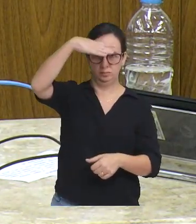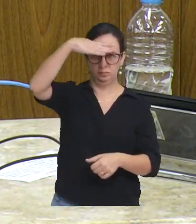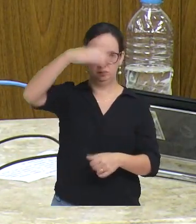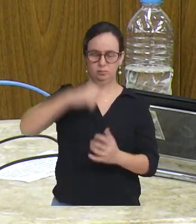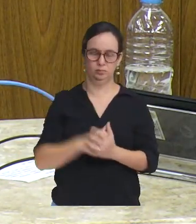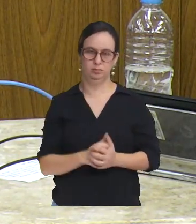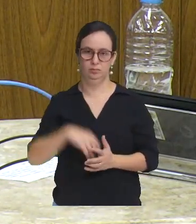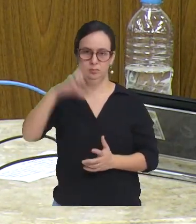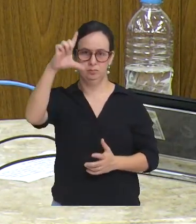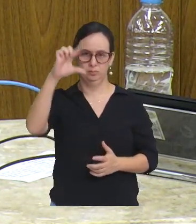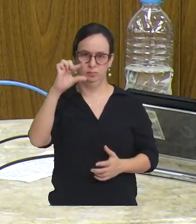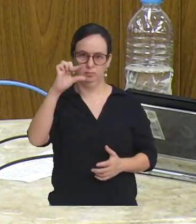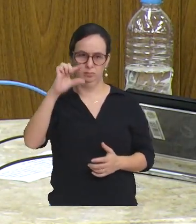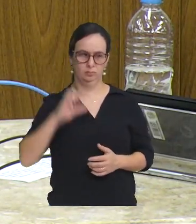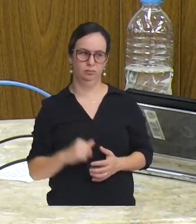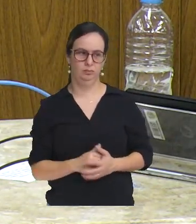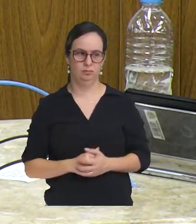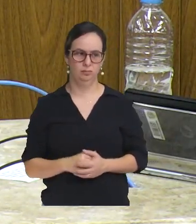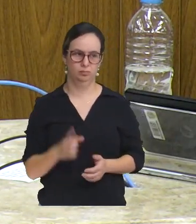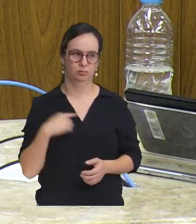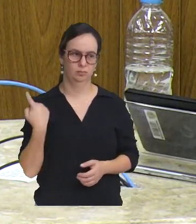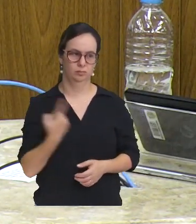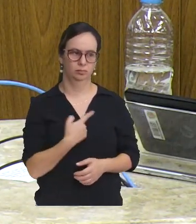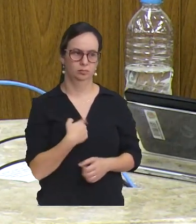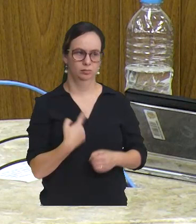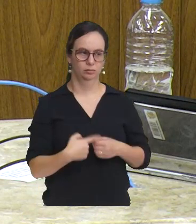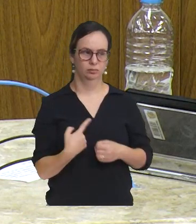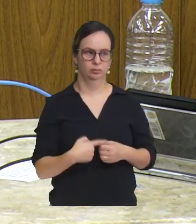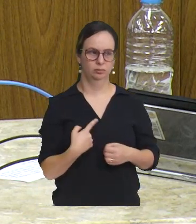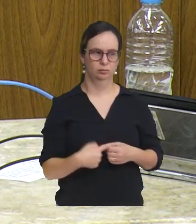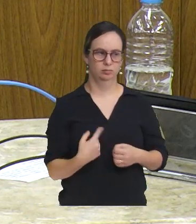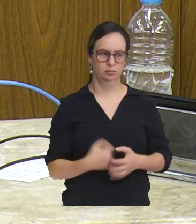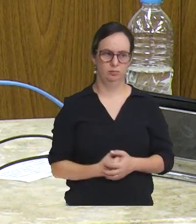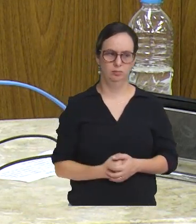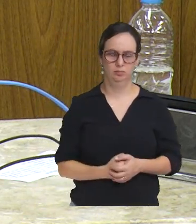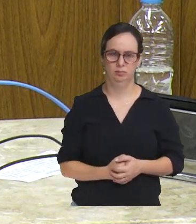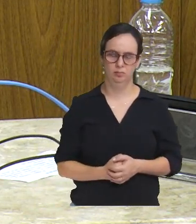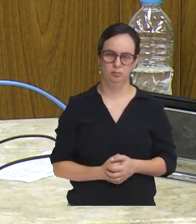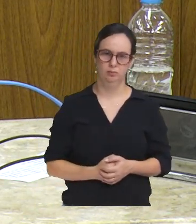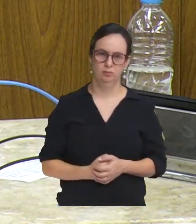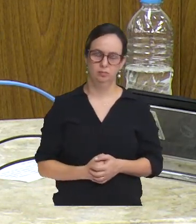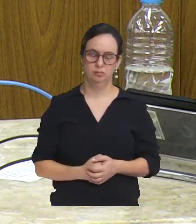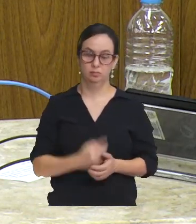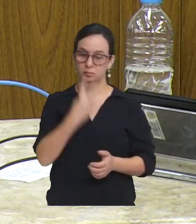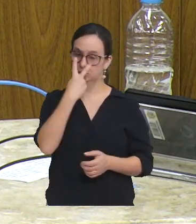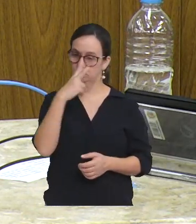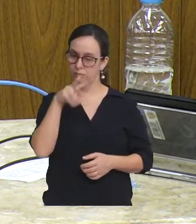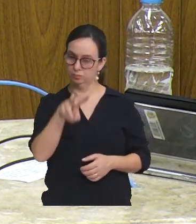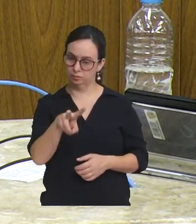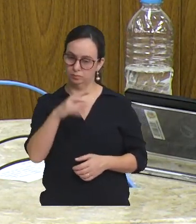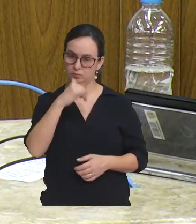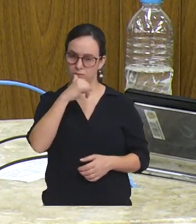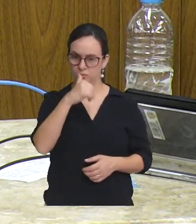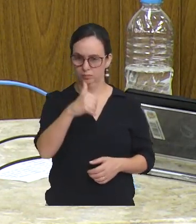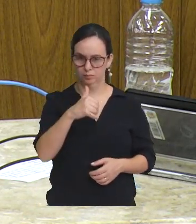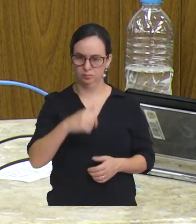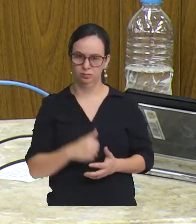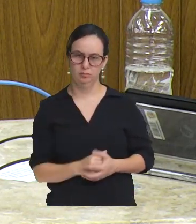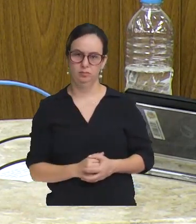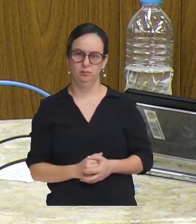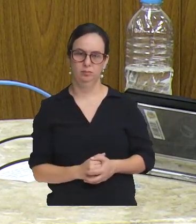economizar para a nossa cidade. Uma vez, pegando o exemplo aqui, no